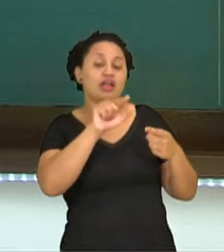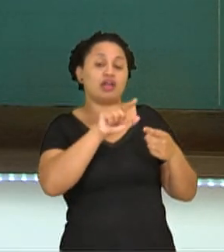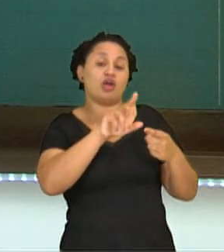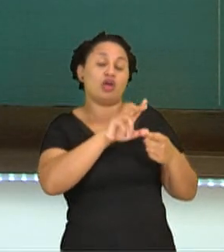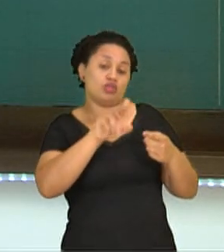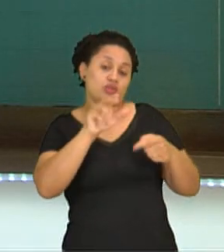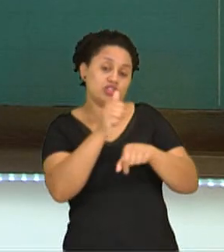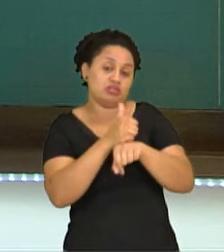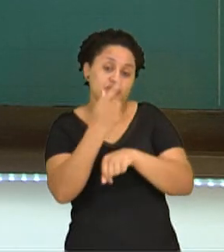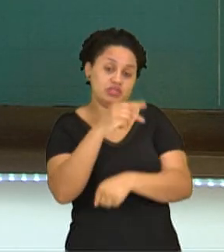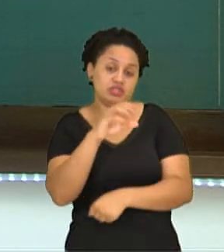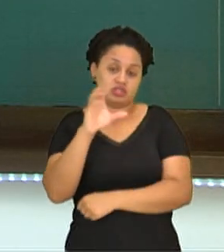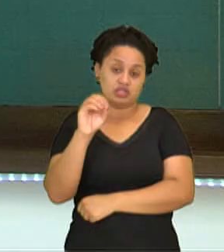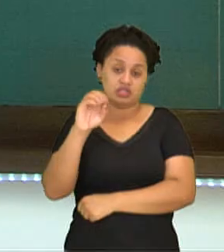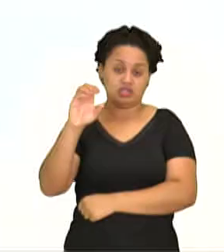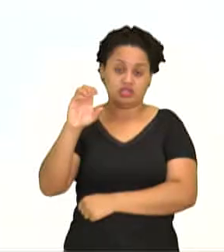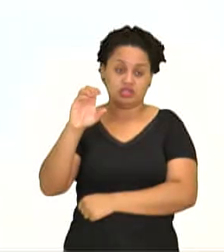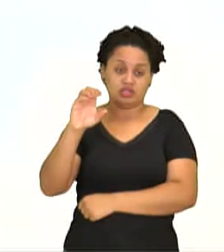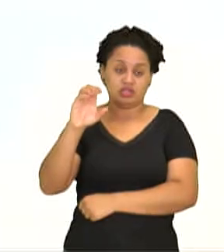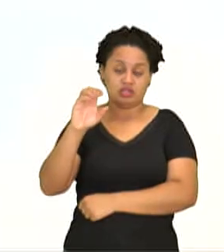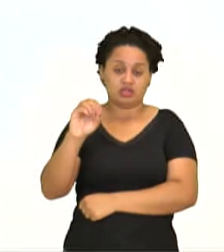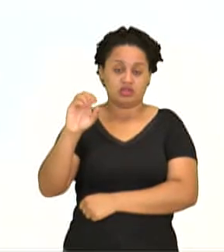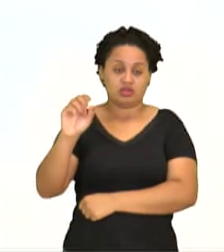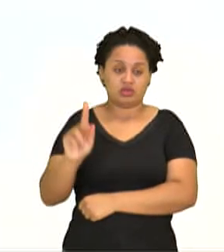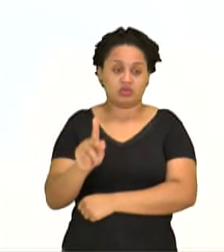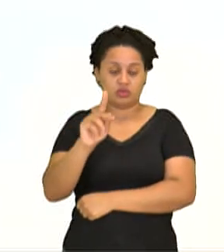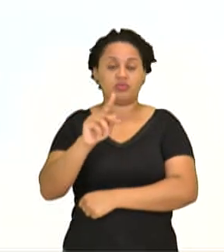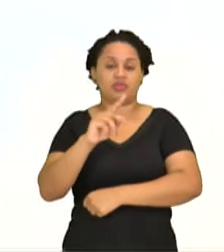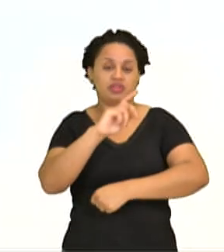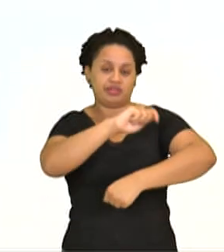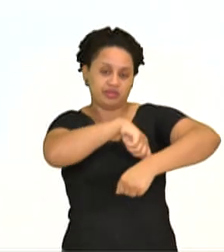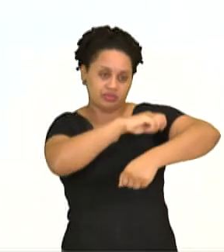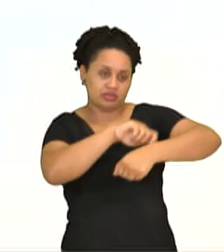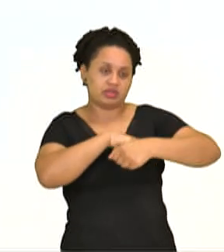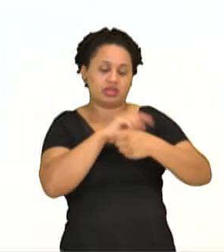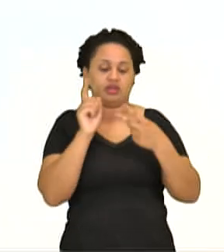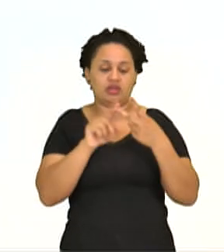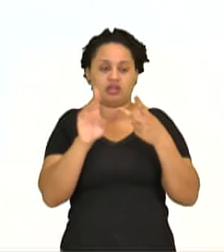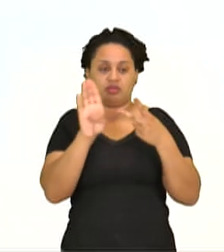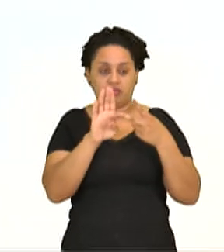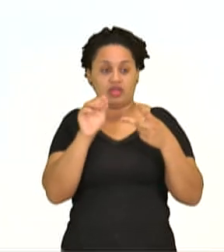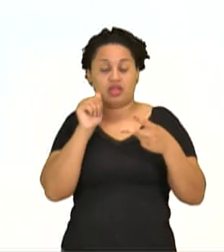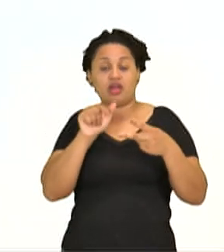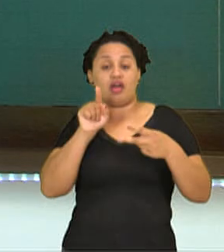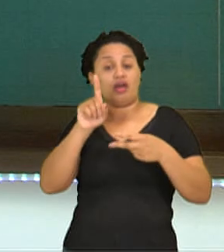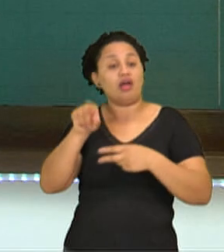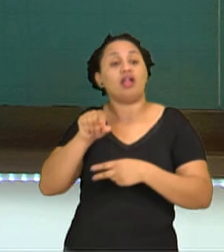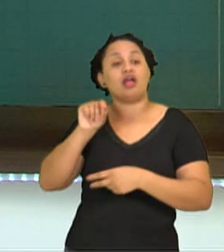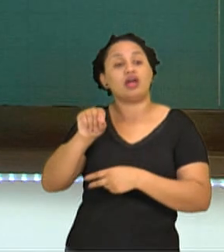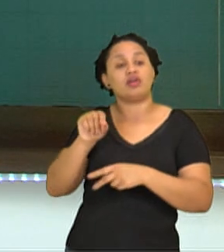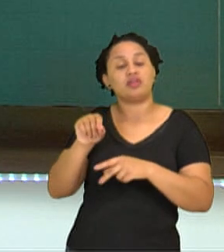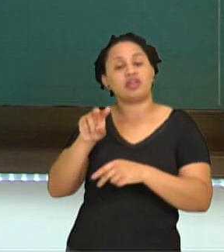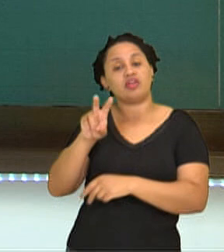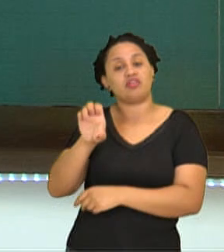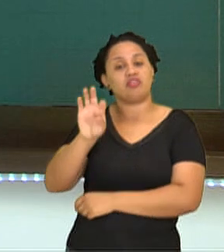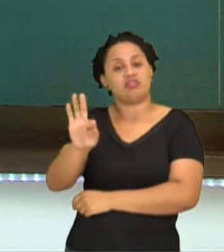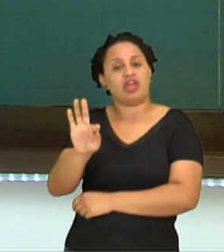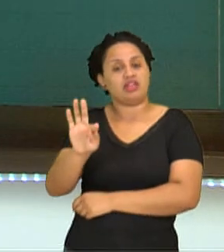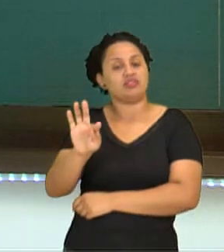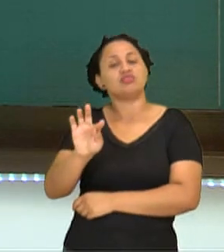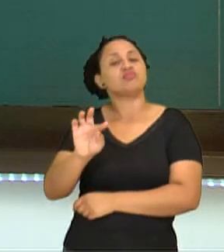cook and she is a vet. Então, nós temos um cozinheiro e